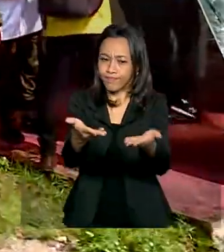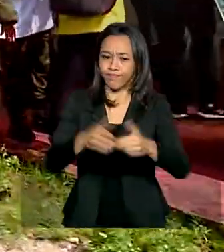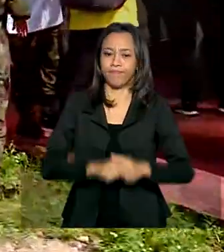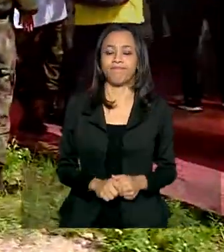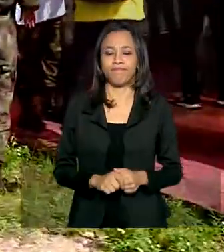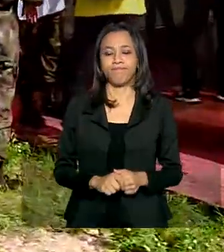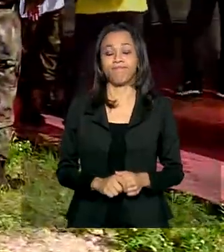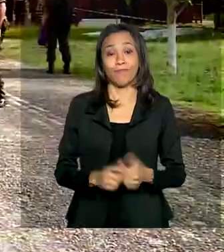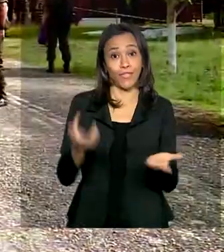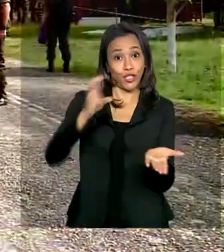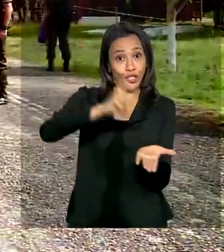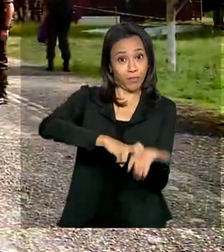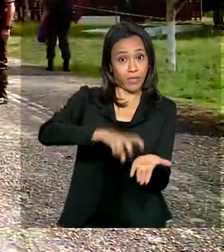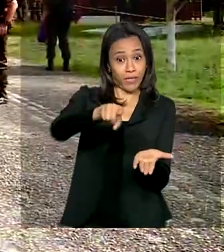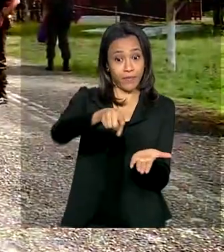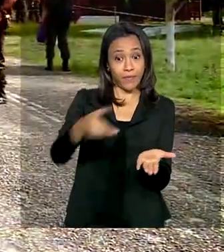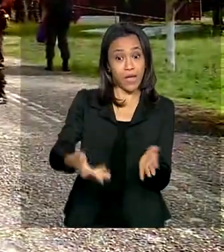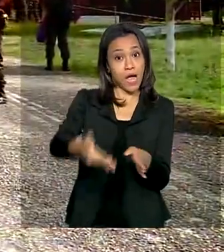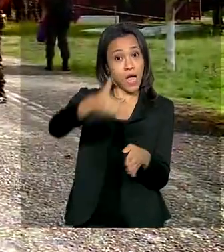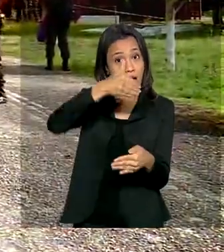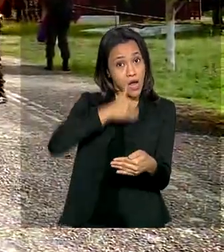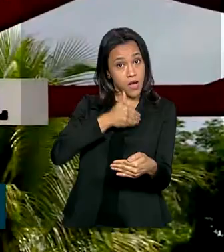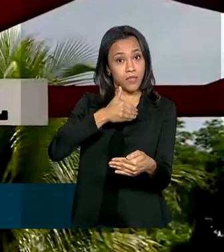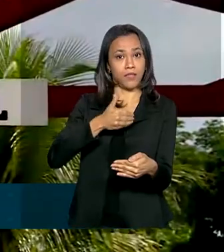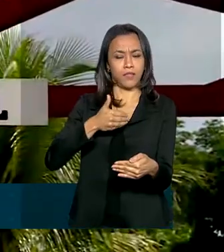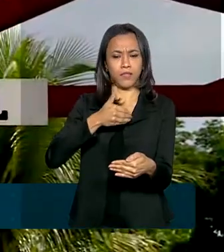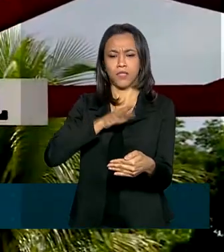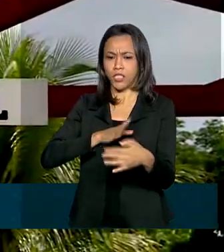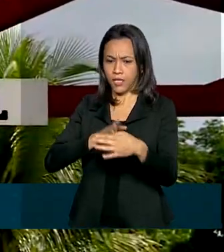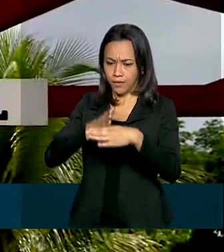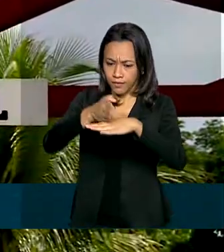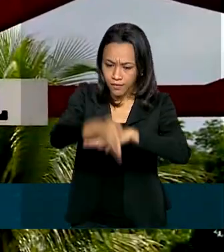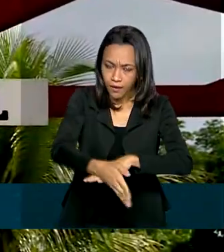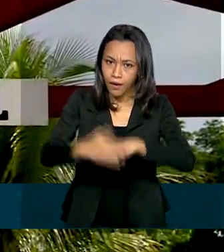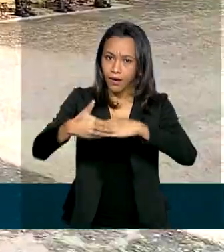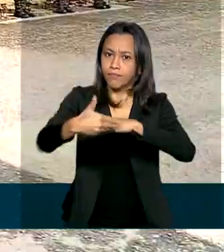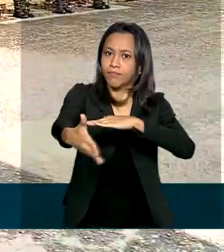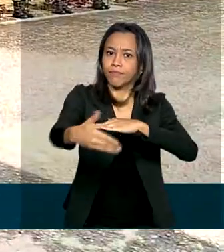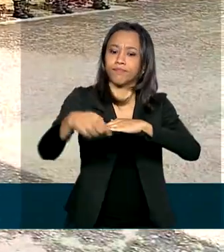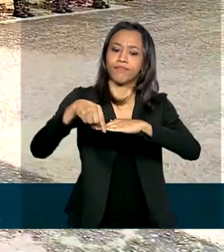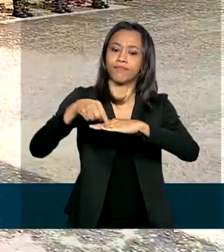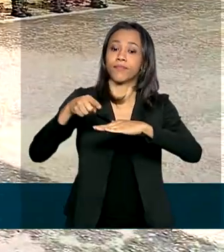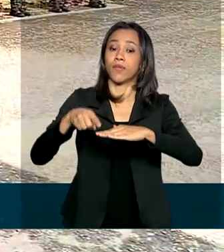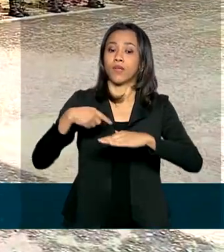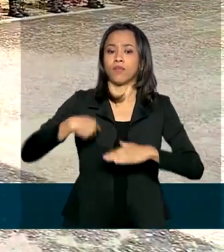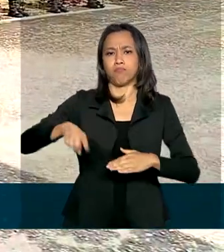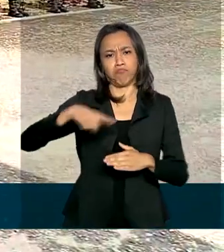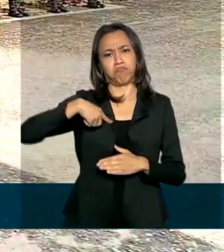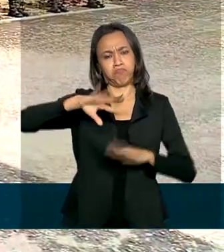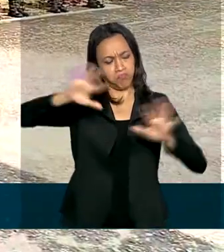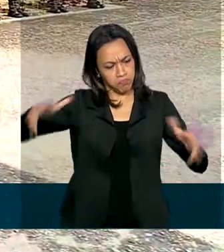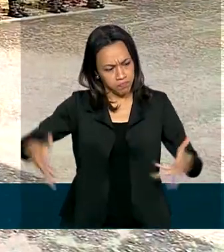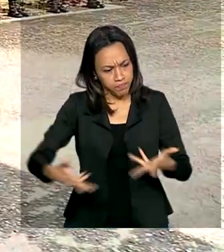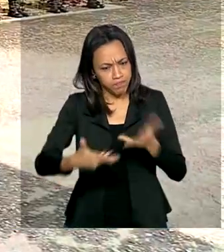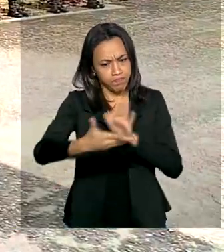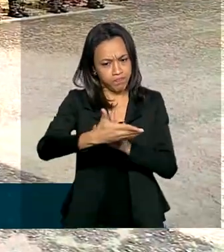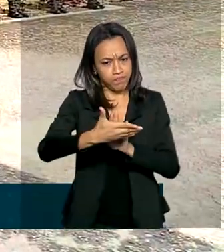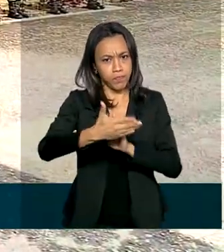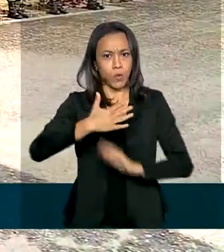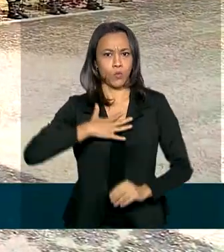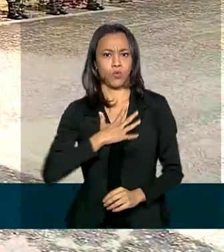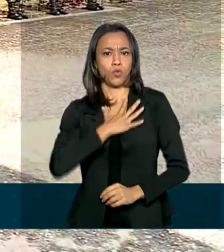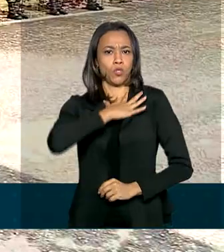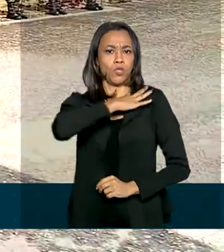Início da manhã, antes da entrada no Pelotão Especial de Fronteira, em Maturacá, a Guarda de Honra recebe o general que